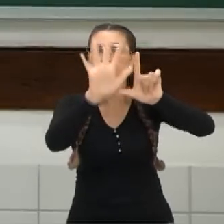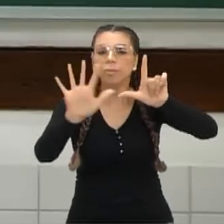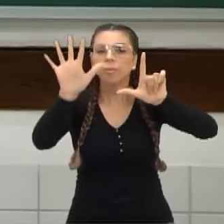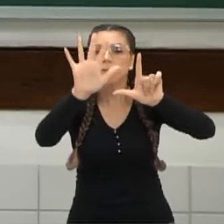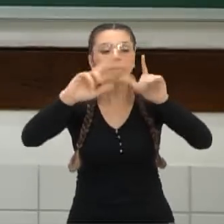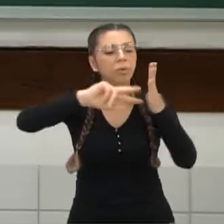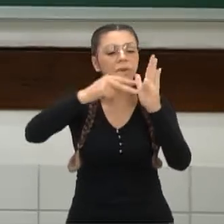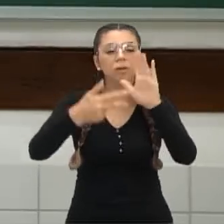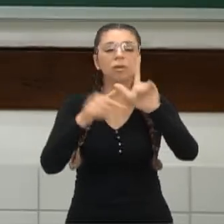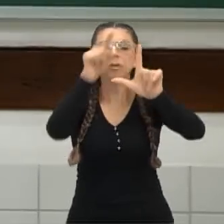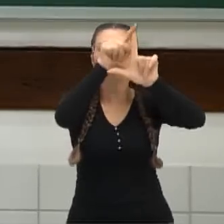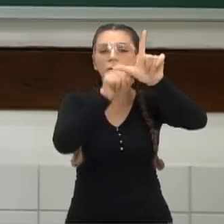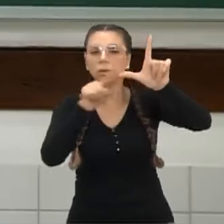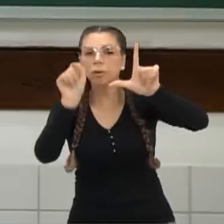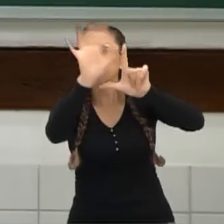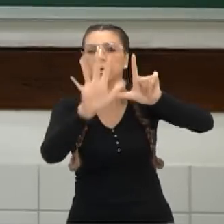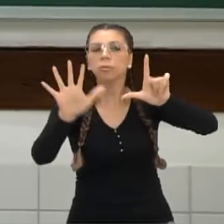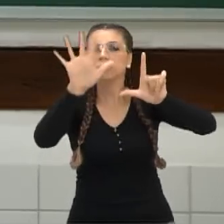plano cartesiano?